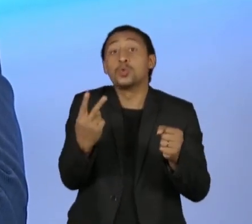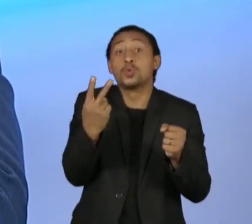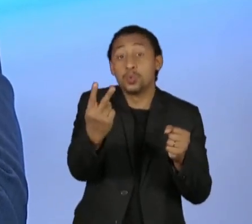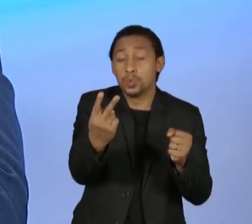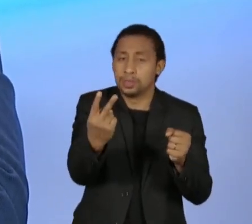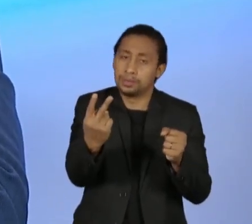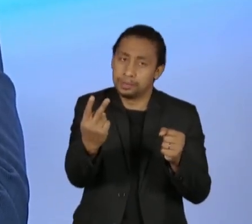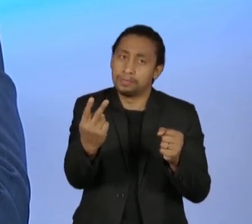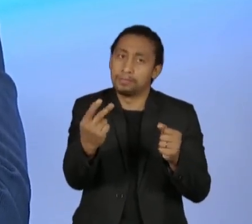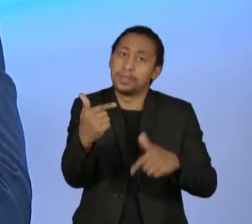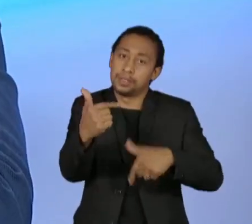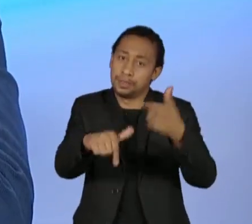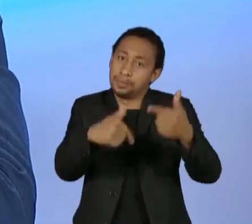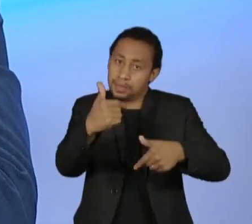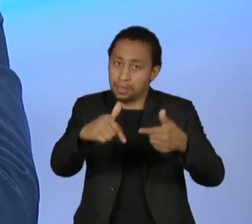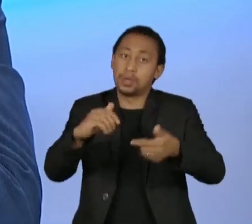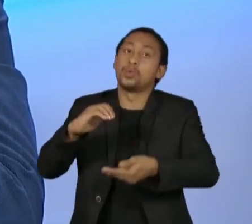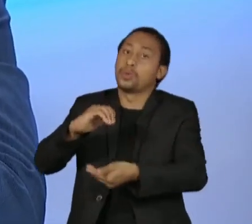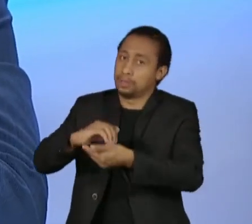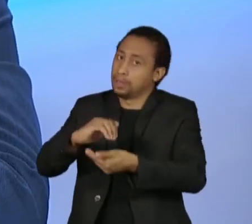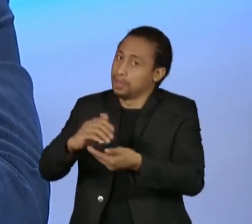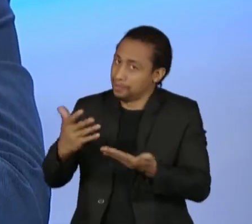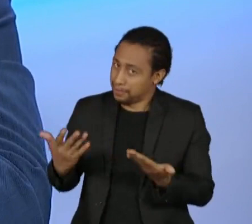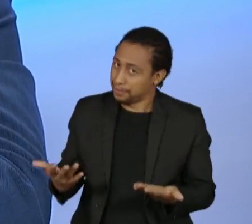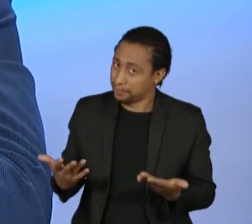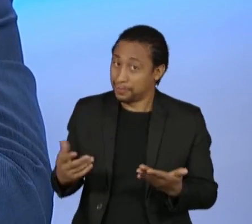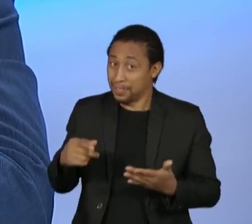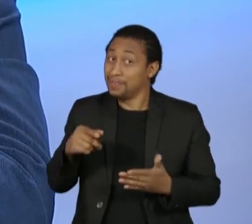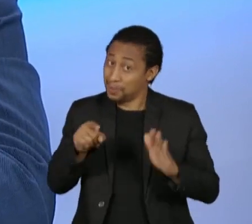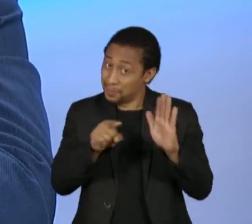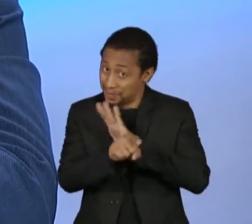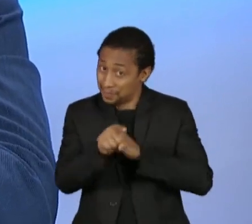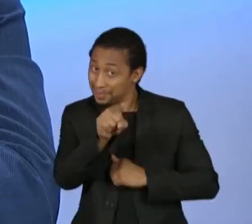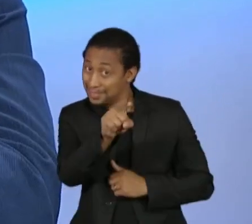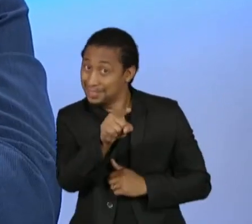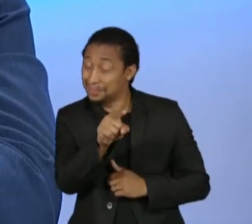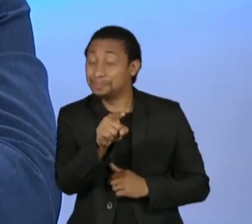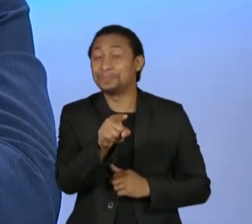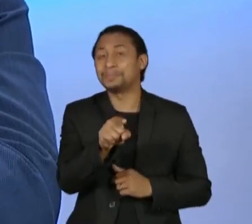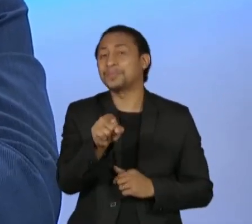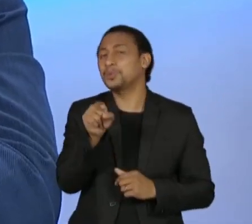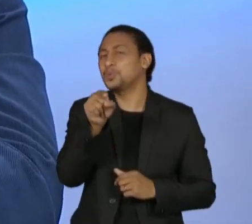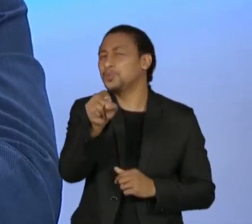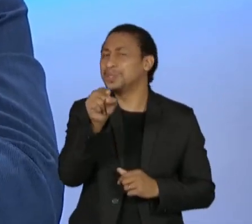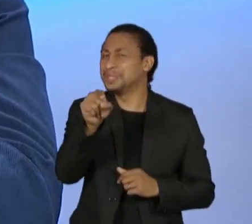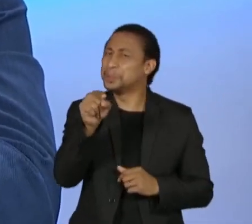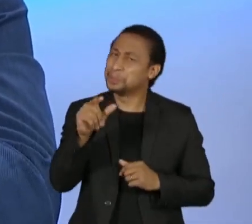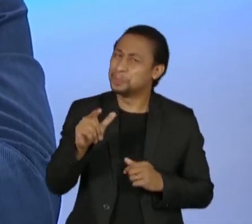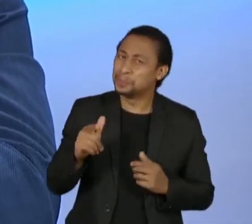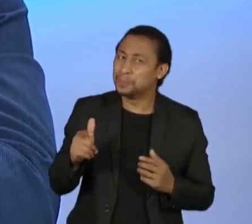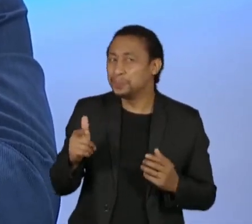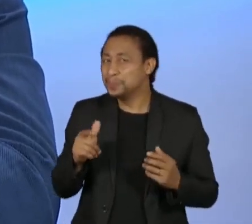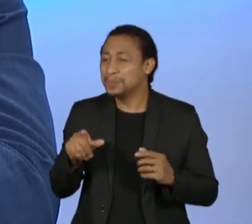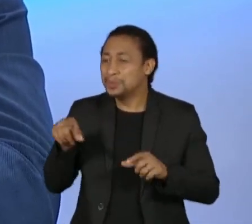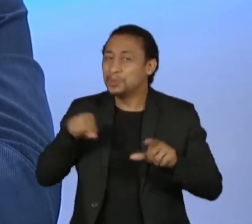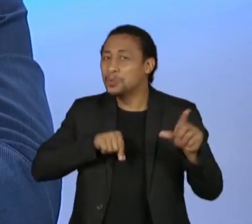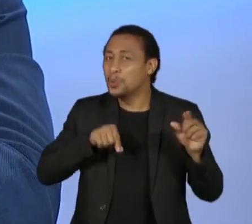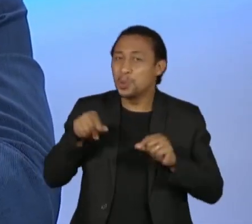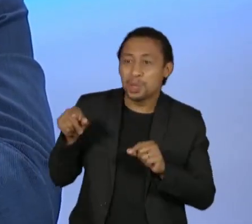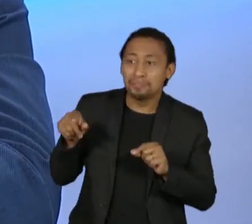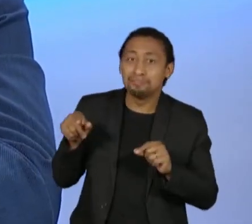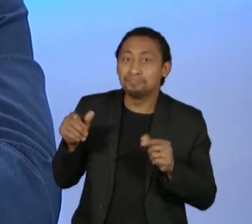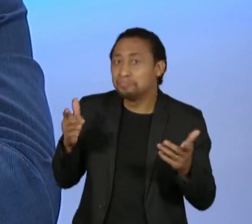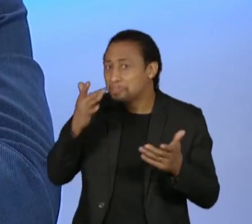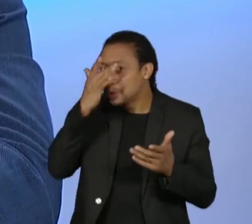Federal Certamente ele vai ouvi-lo a respeito o senhor Teria algum perfil específico para indicar